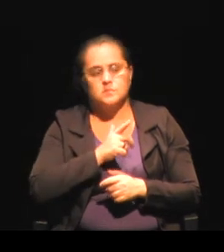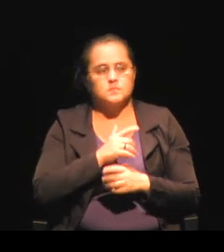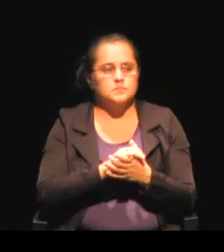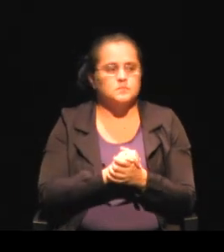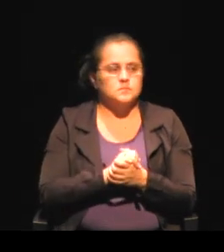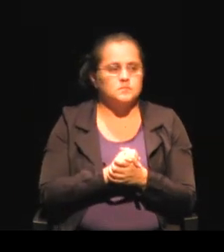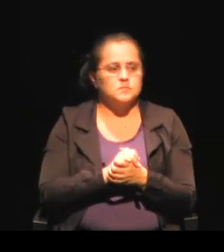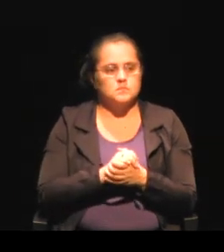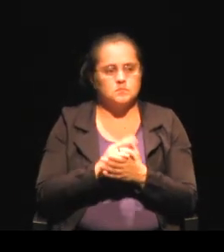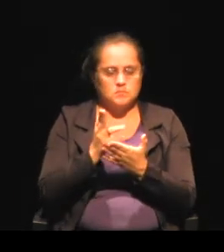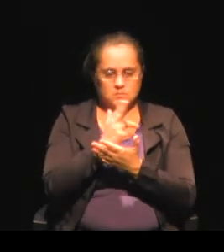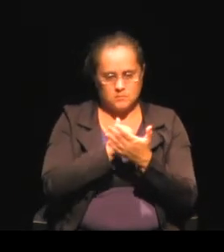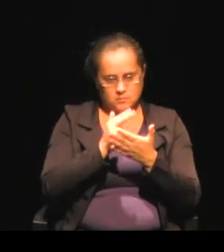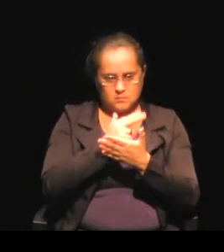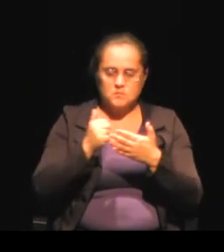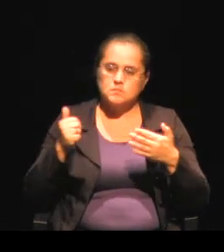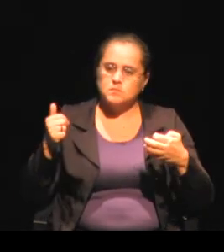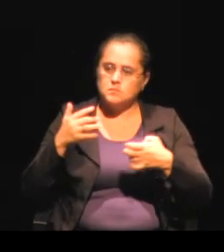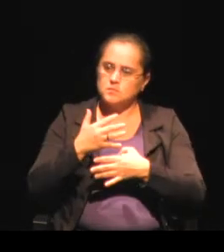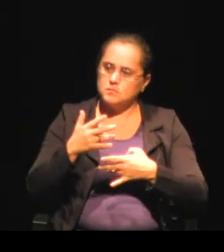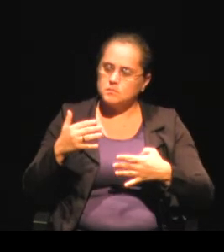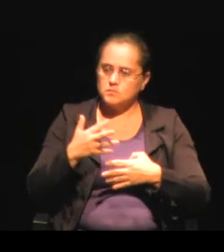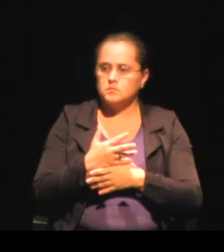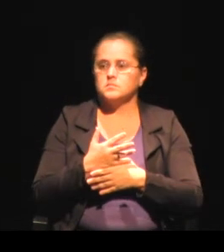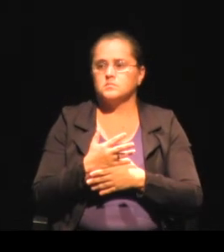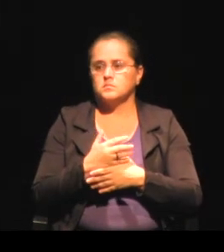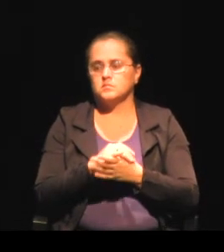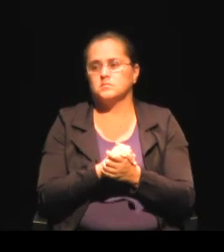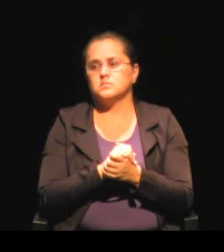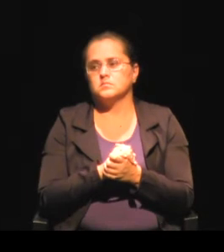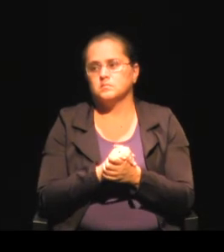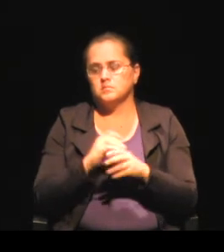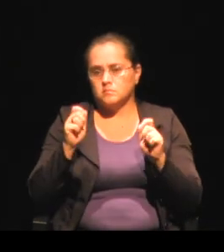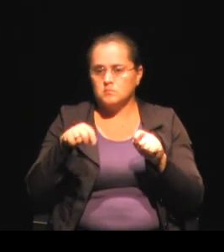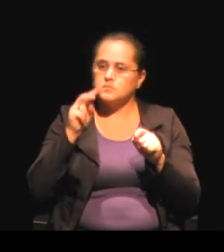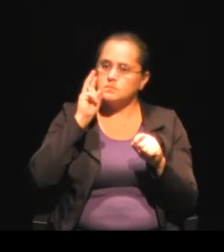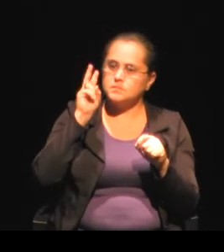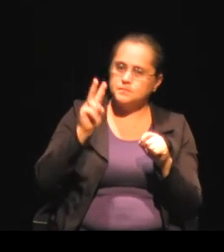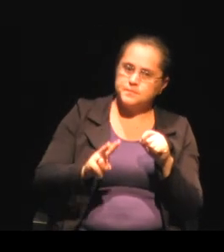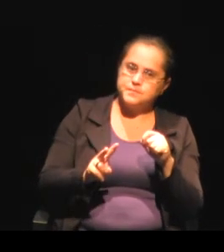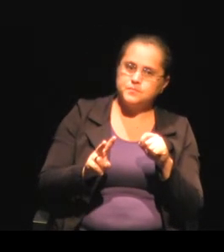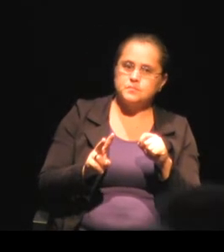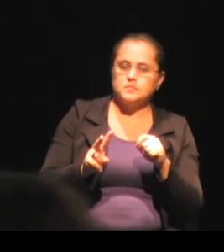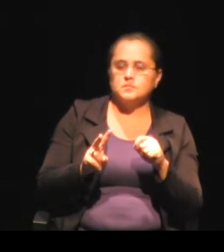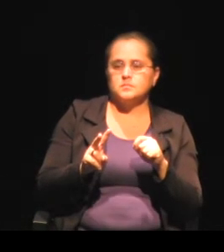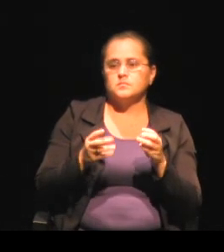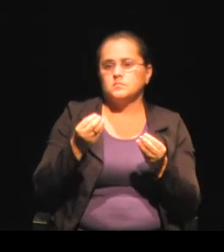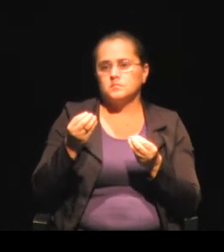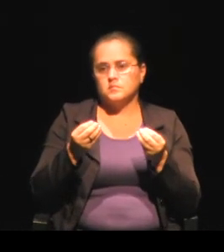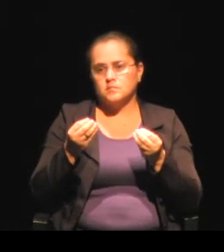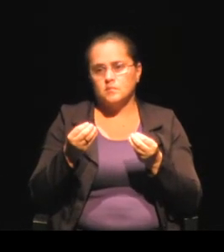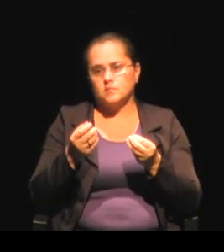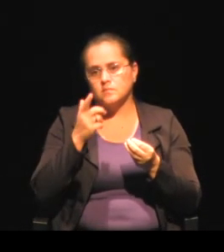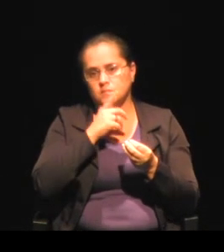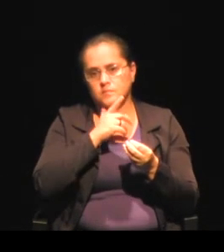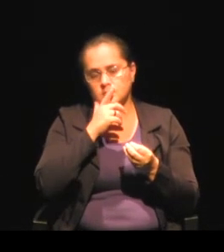que atrapalham, mas ainda se vê daqui essa posição estratégica da igreja. E, de frente à igreja,